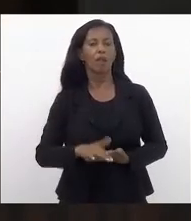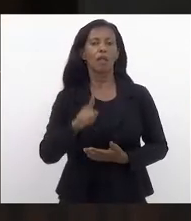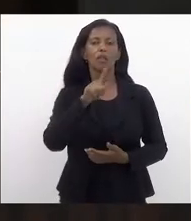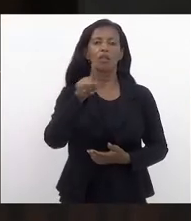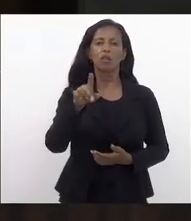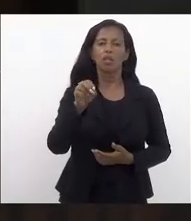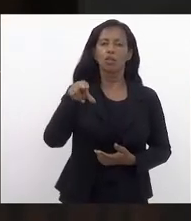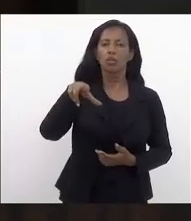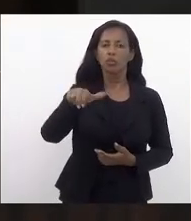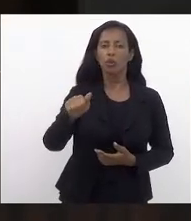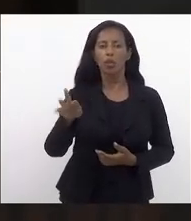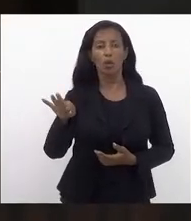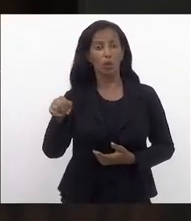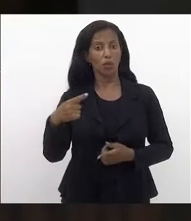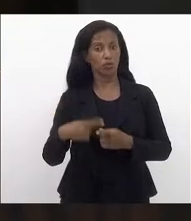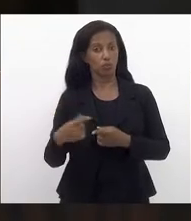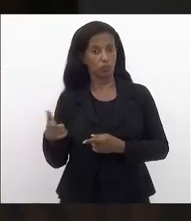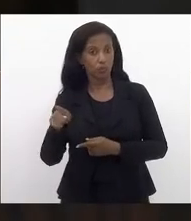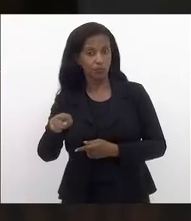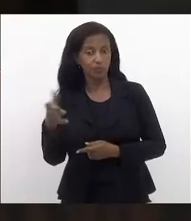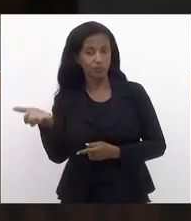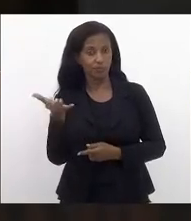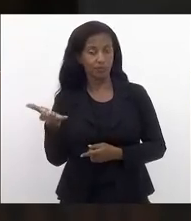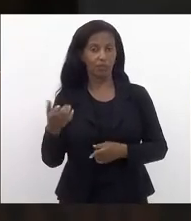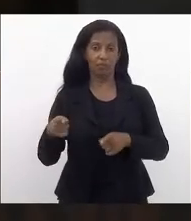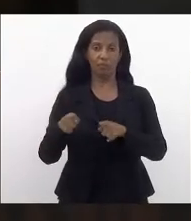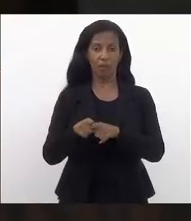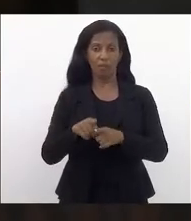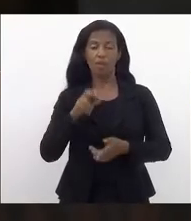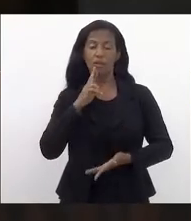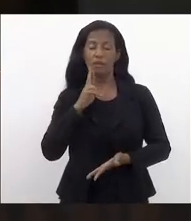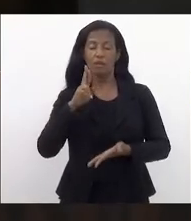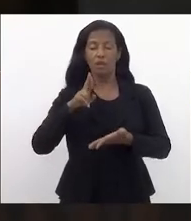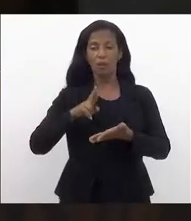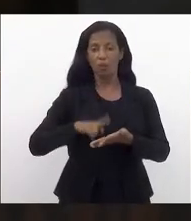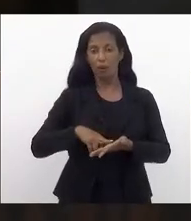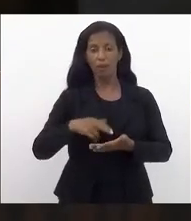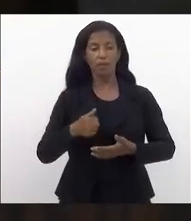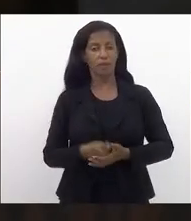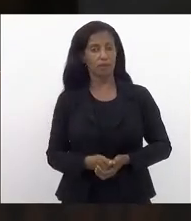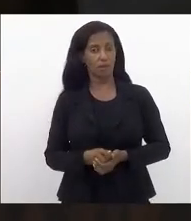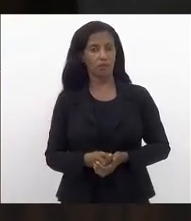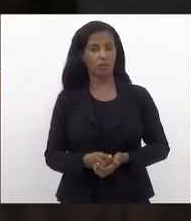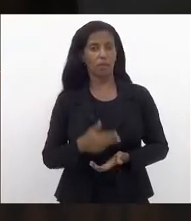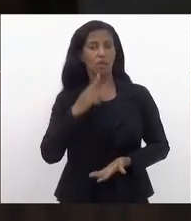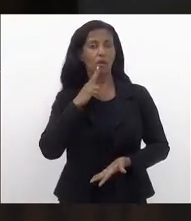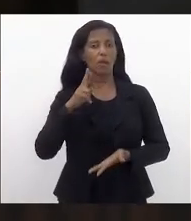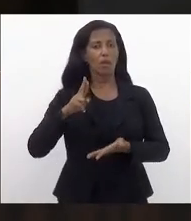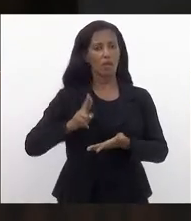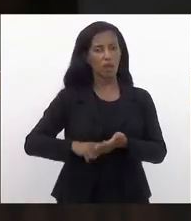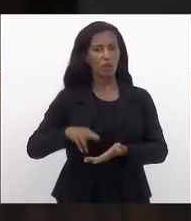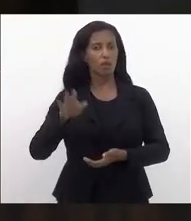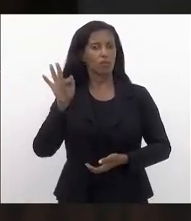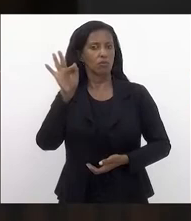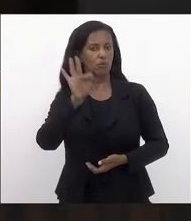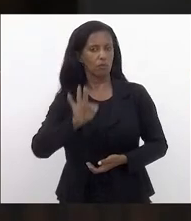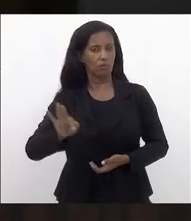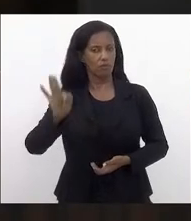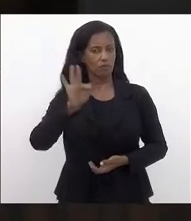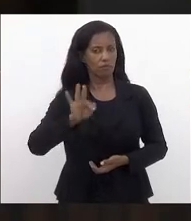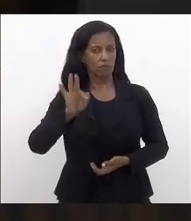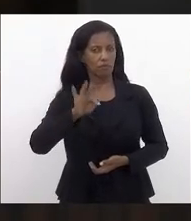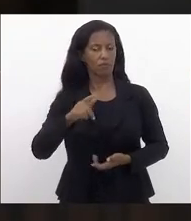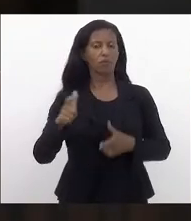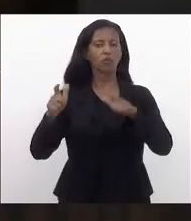Oeste porque o que eles querem também é ser reconhecido ter o reconhecimento de uma faculdade do território que eles